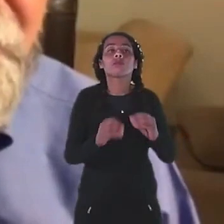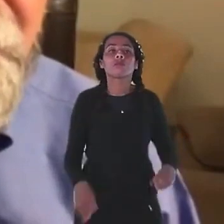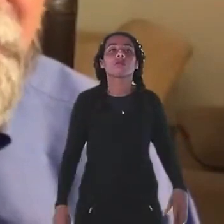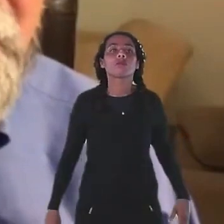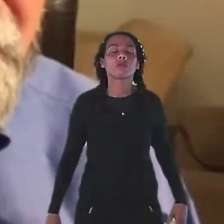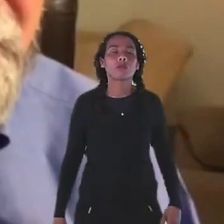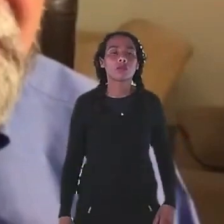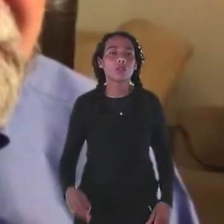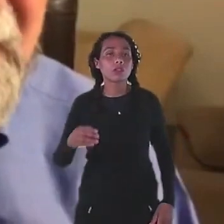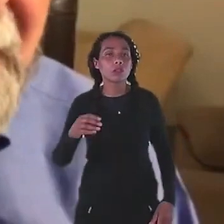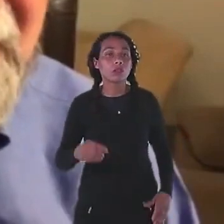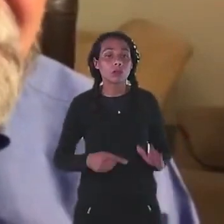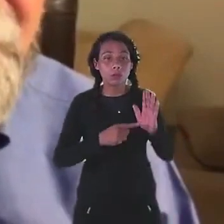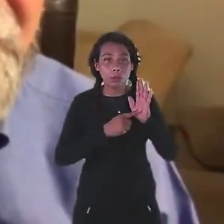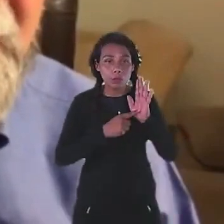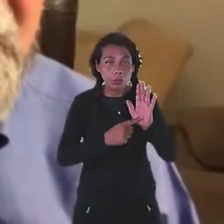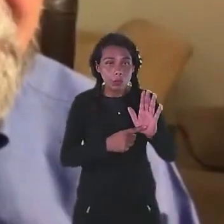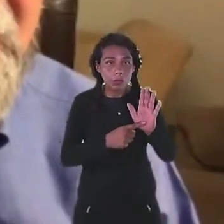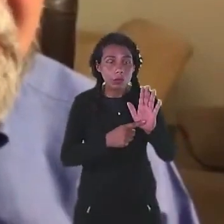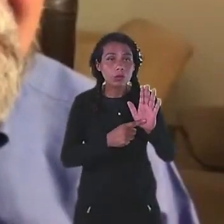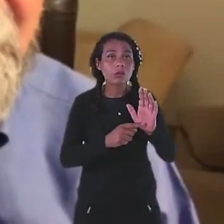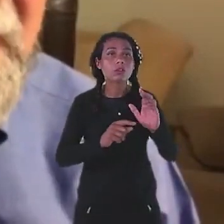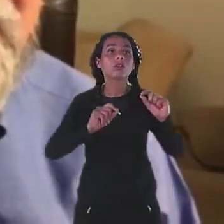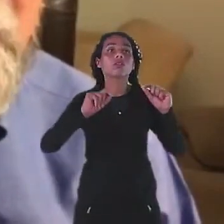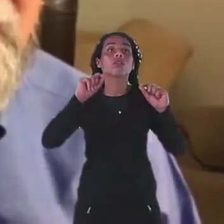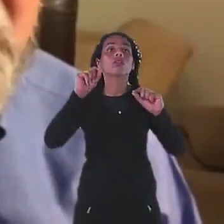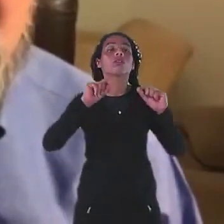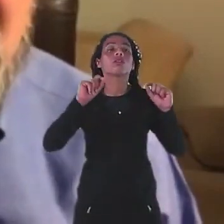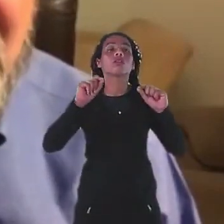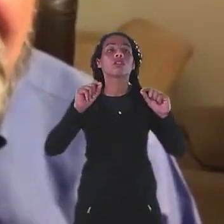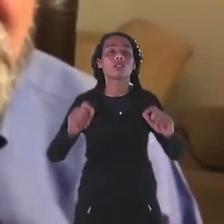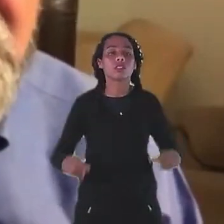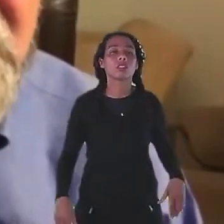de visões cosmológicas criadas por diferentes BrainNets pela